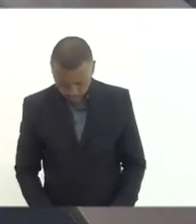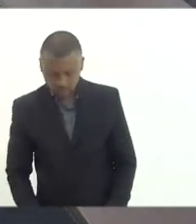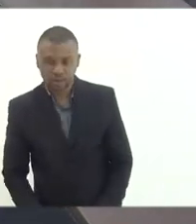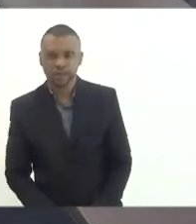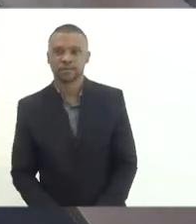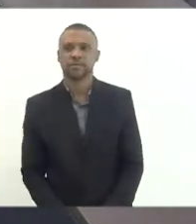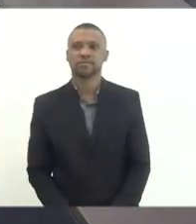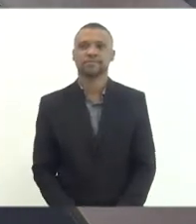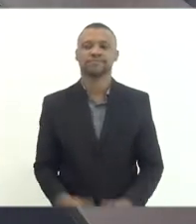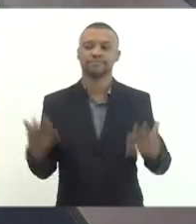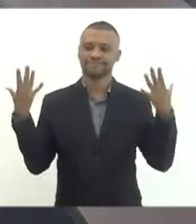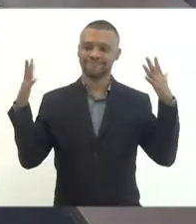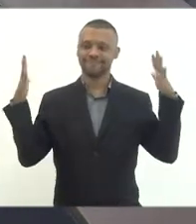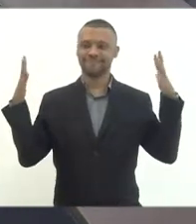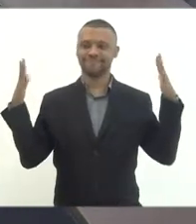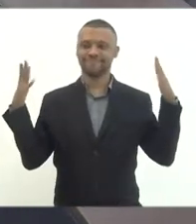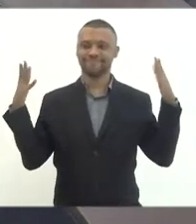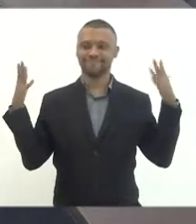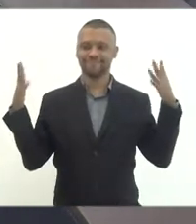E aí